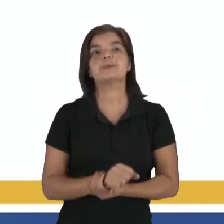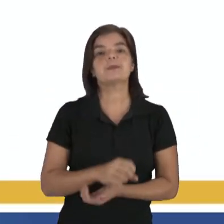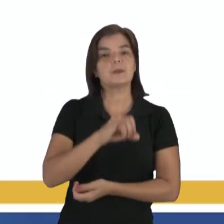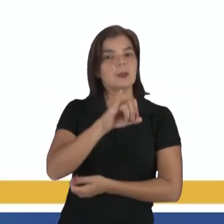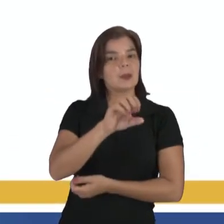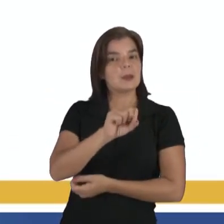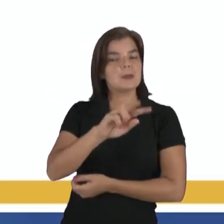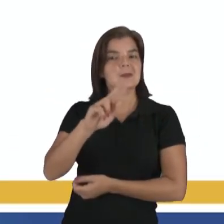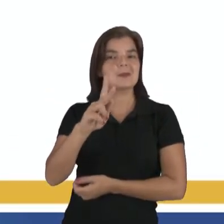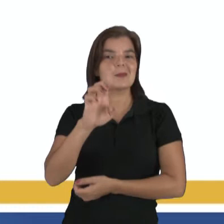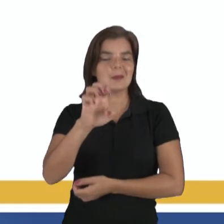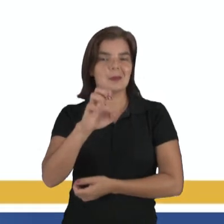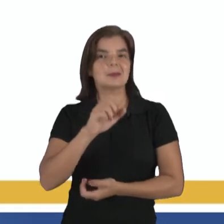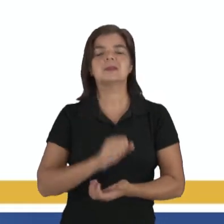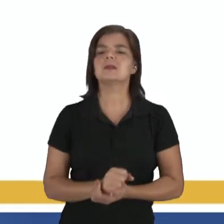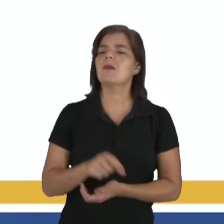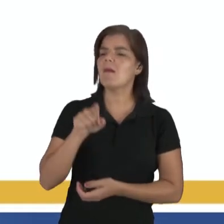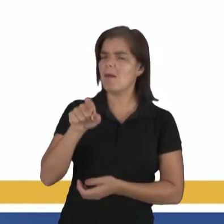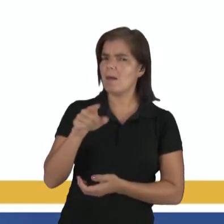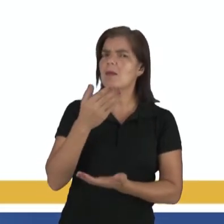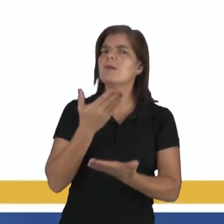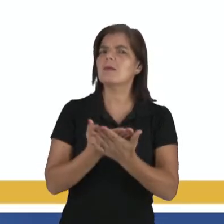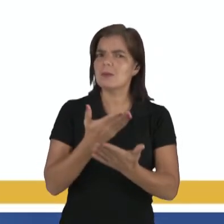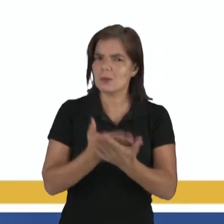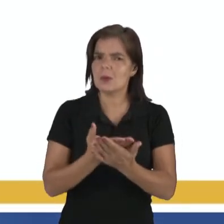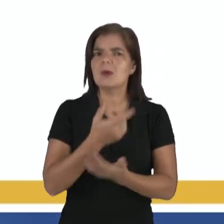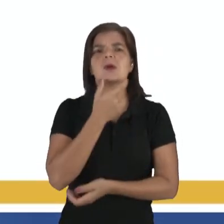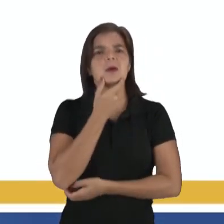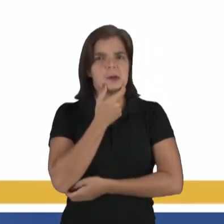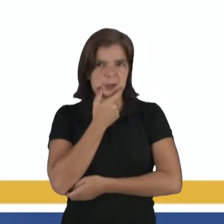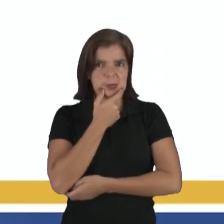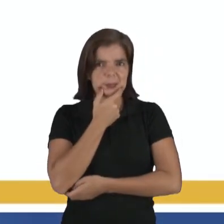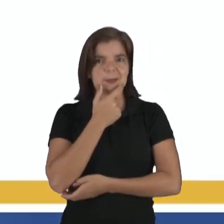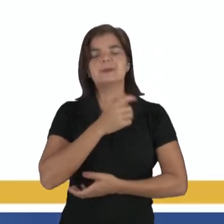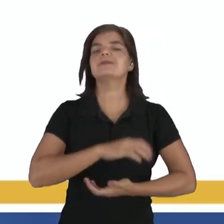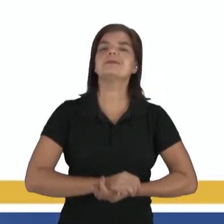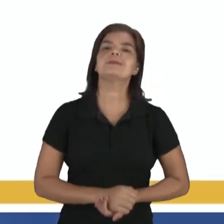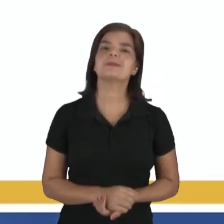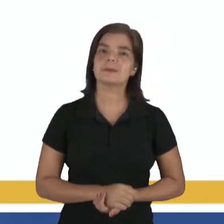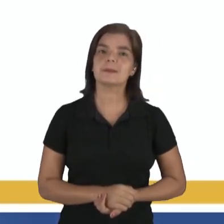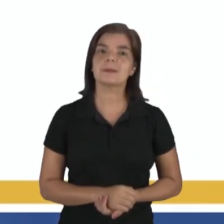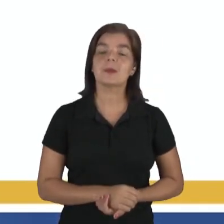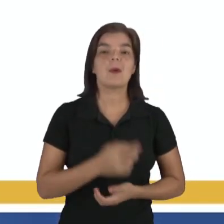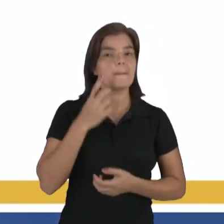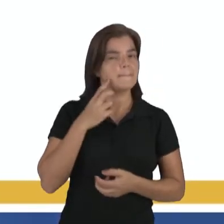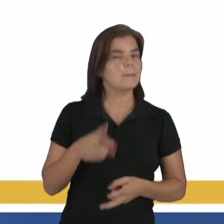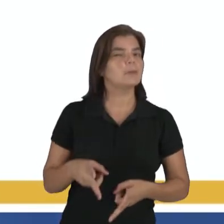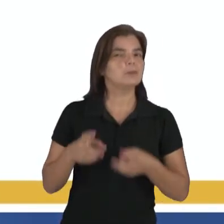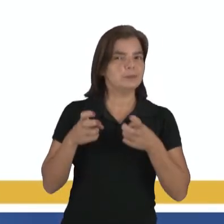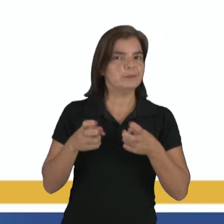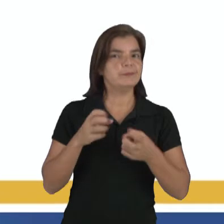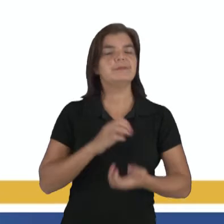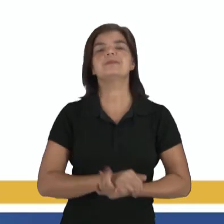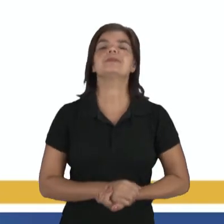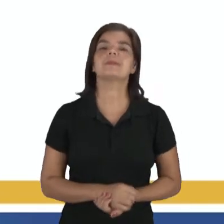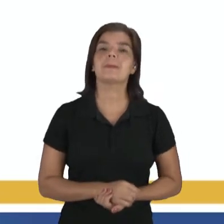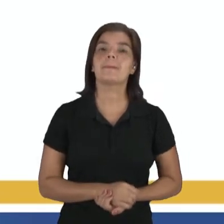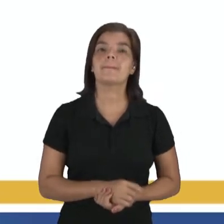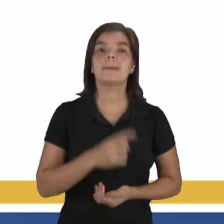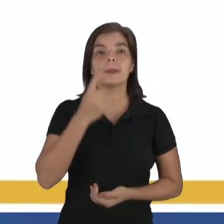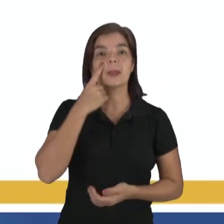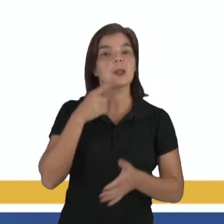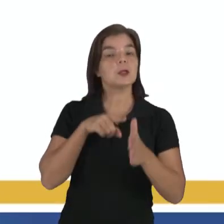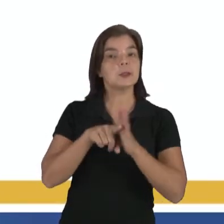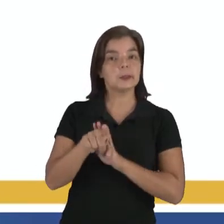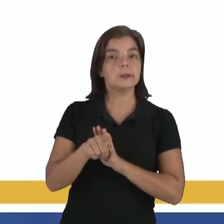Is he studying English? Ele está estudando inglês? Perceberam? Também, pessoal, para